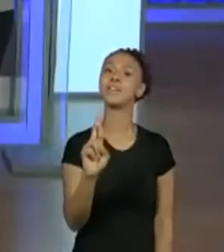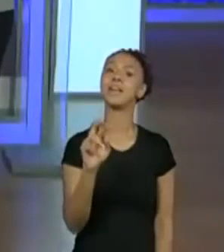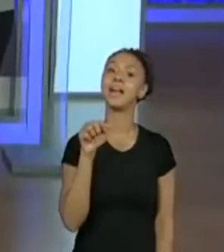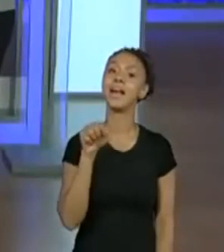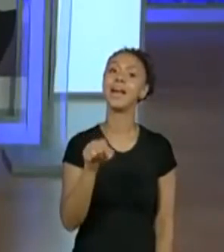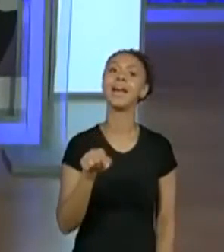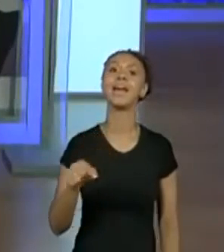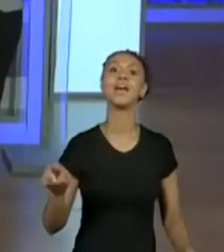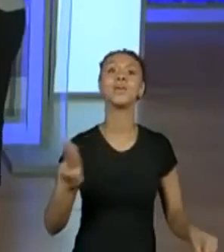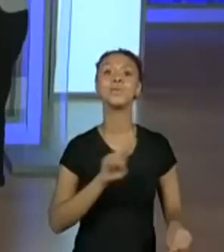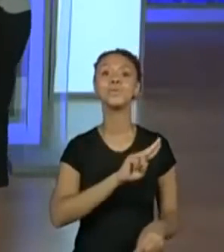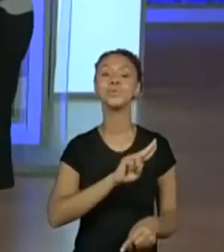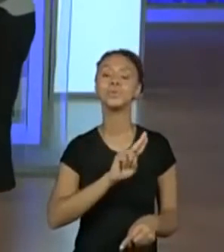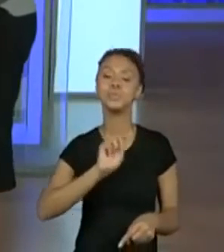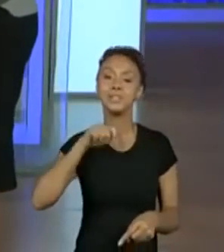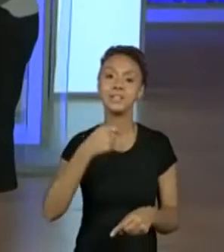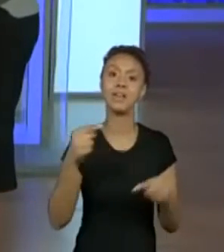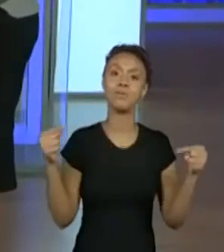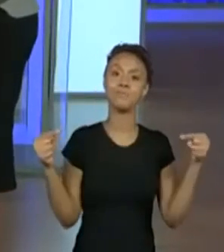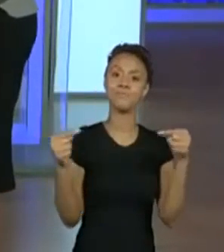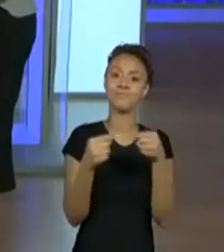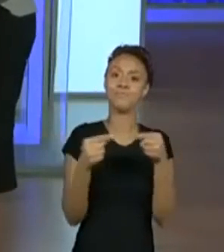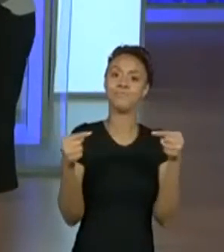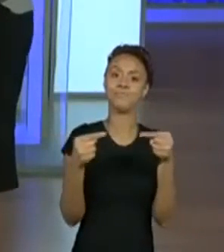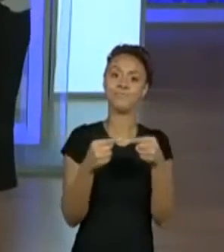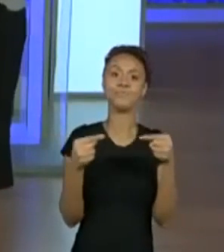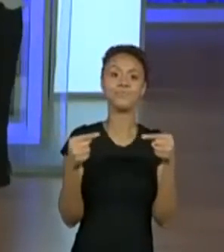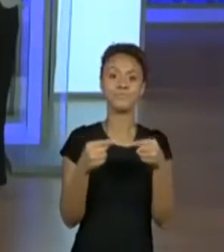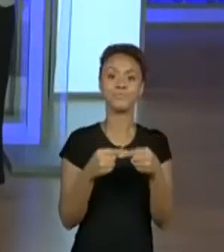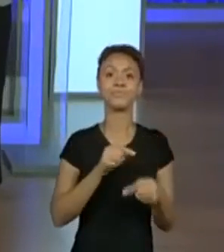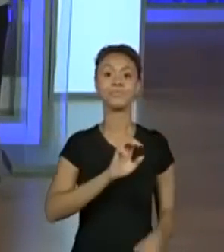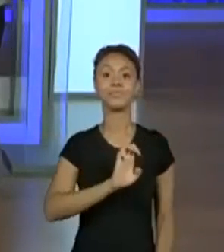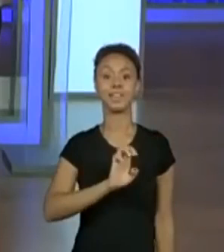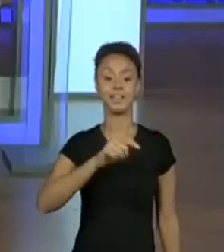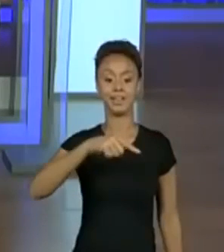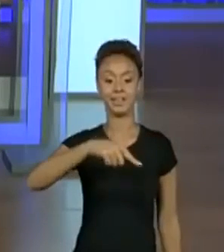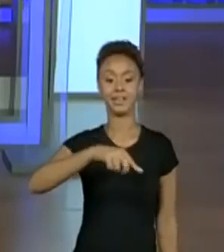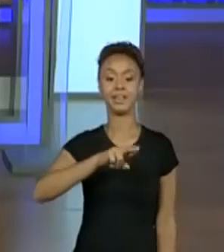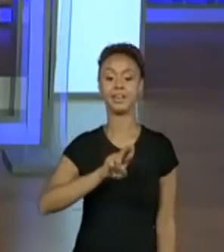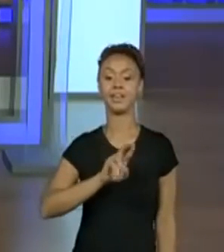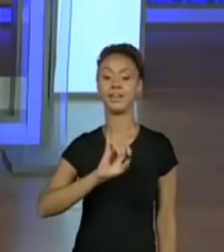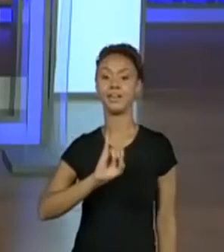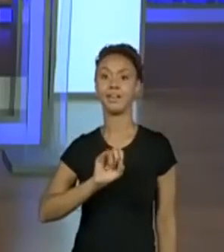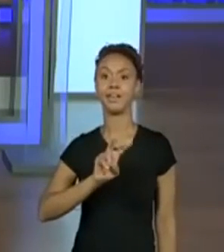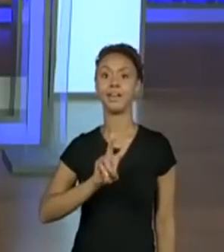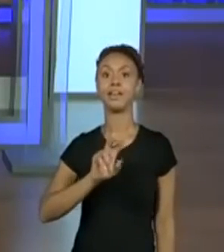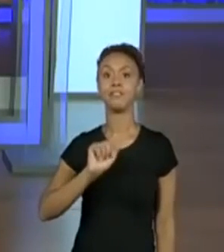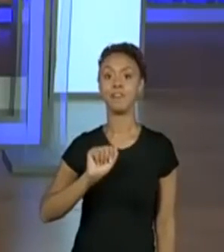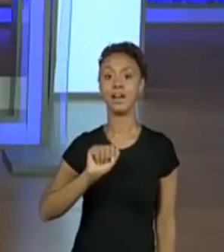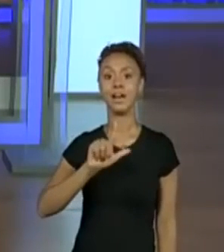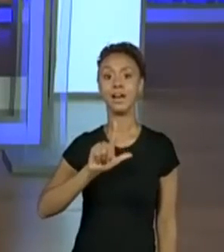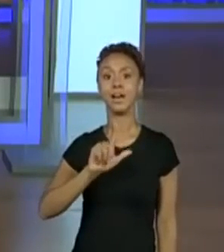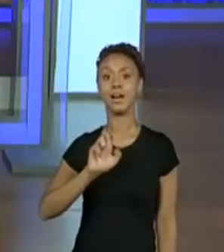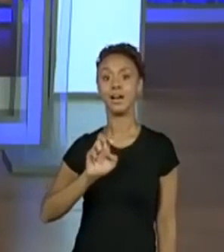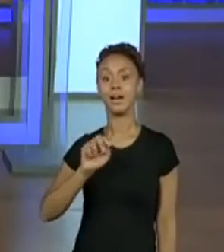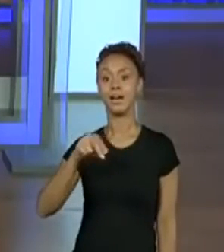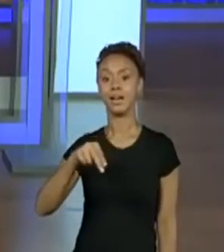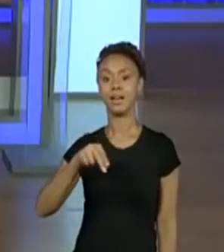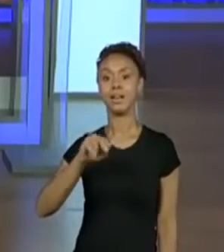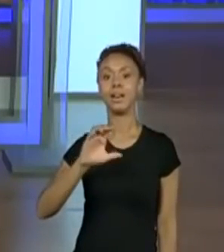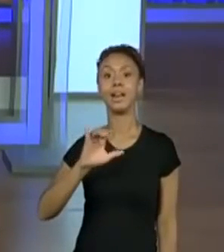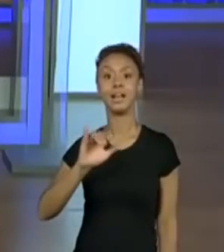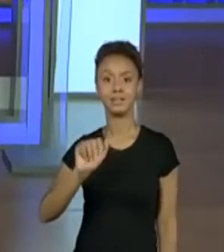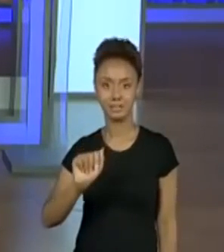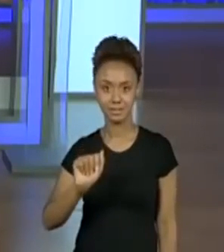equivalência. Quando dois valores são ali equivalentes, têm o mesmo valor, não é? Valem o